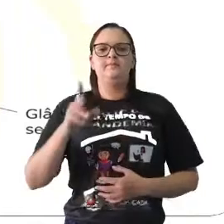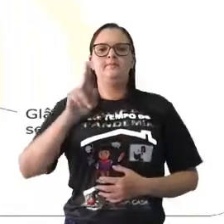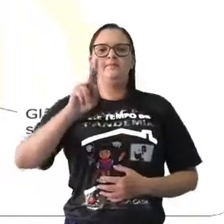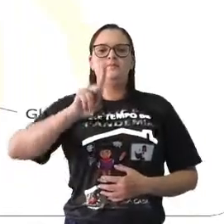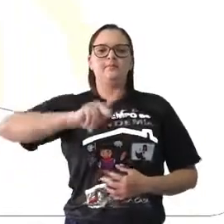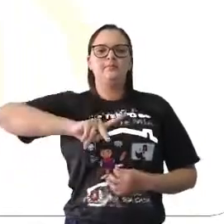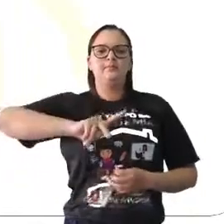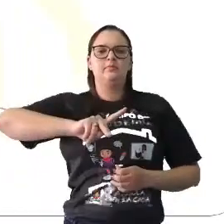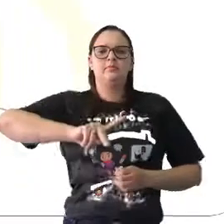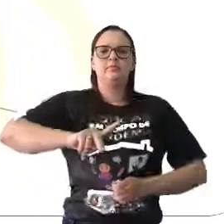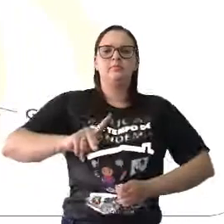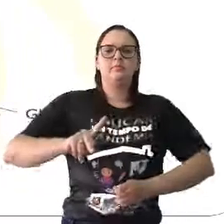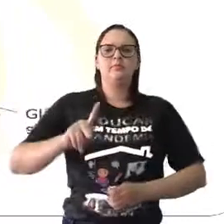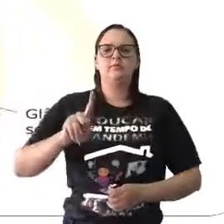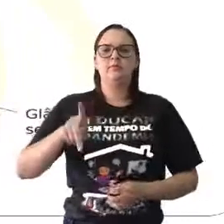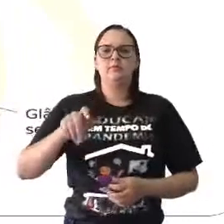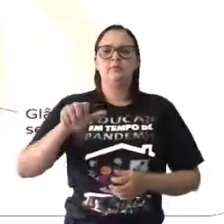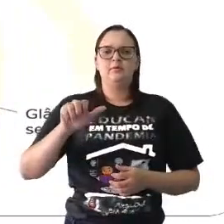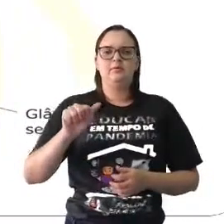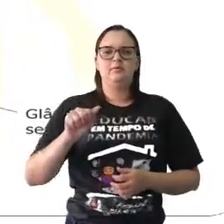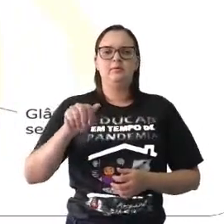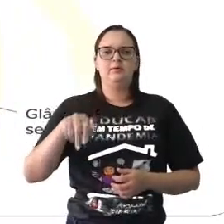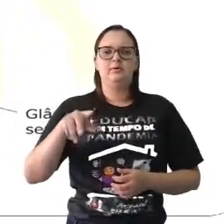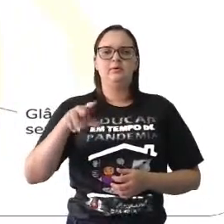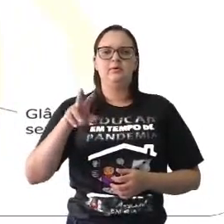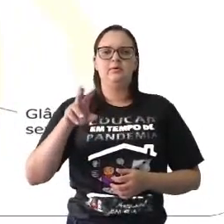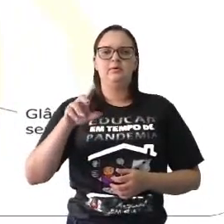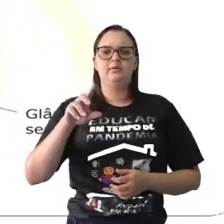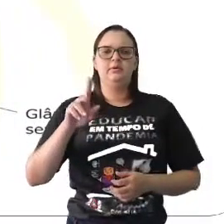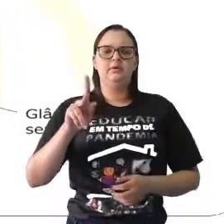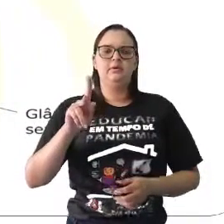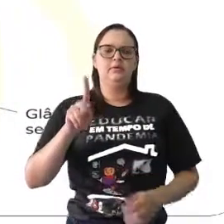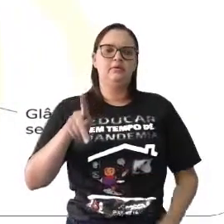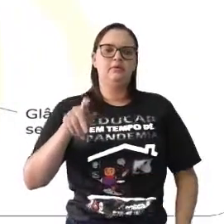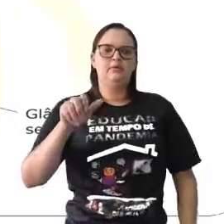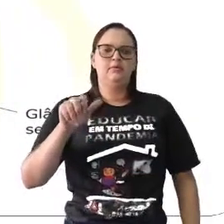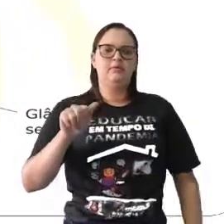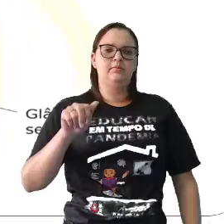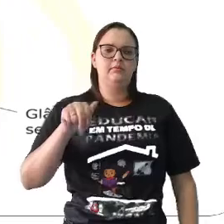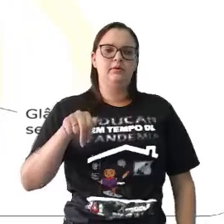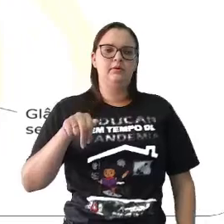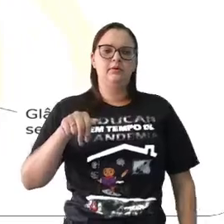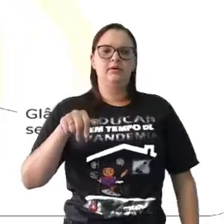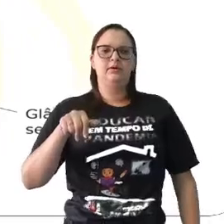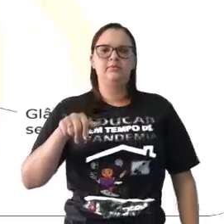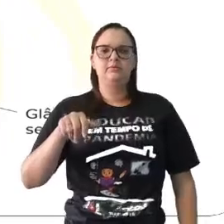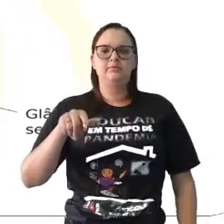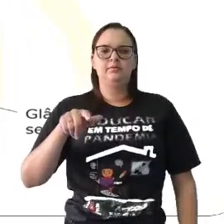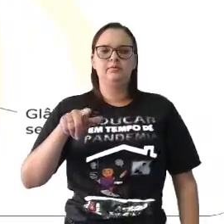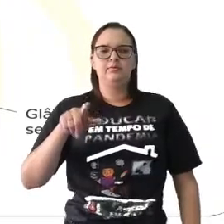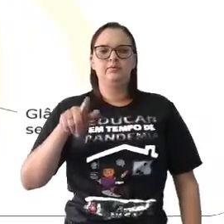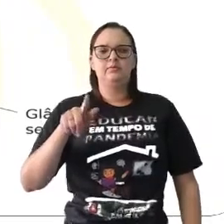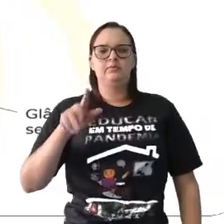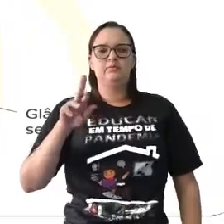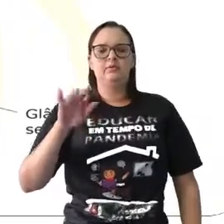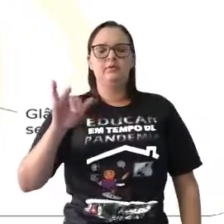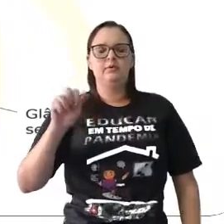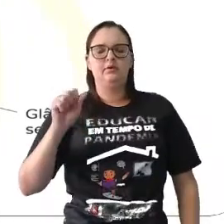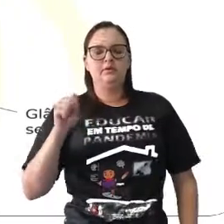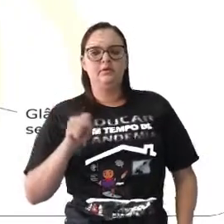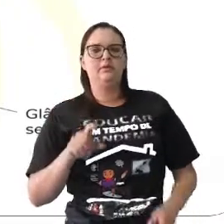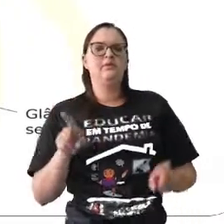dos rins, tá? E elas produzem a adrenalina, que é um hormônio. Por exemplo, quando